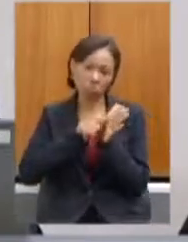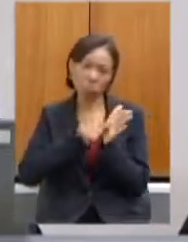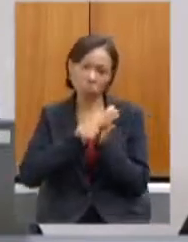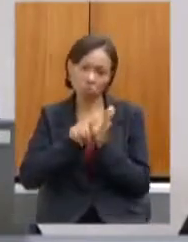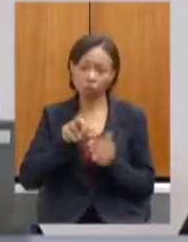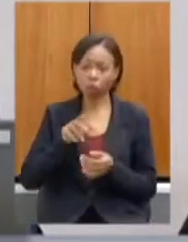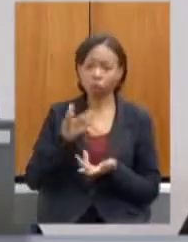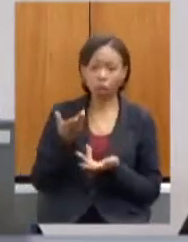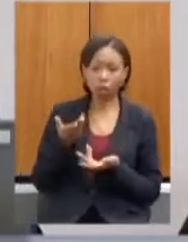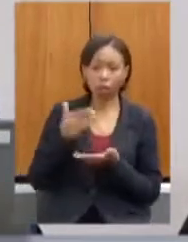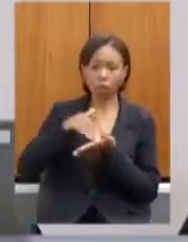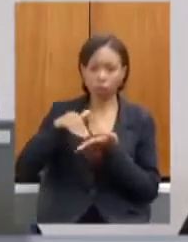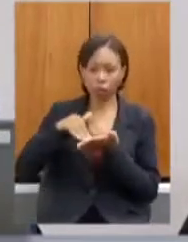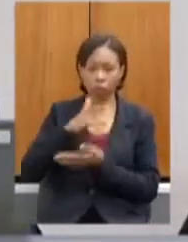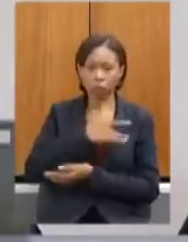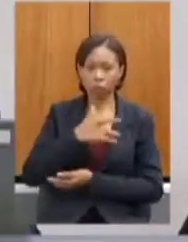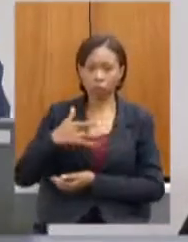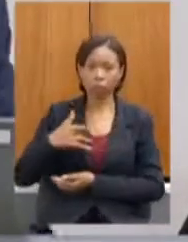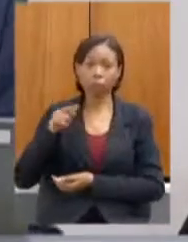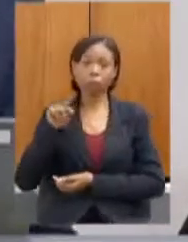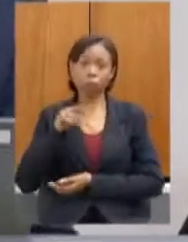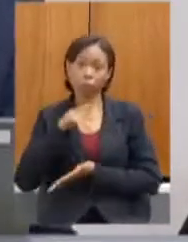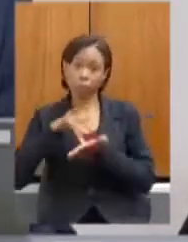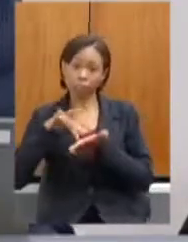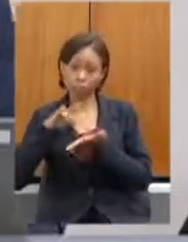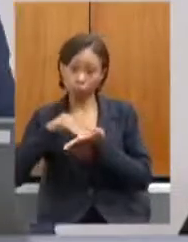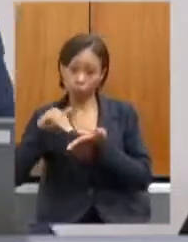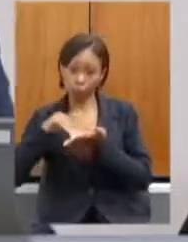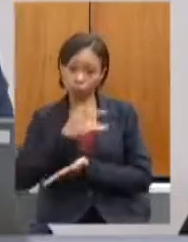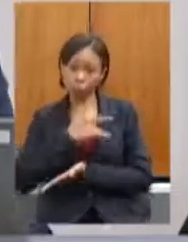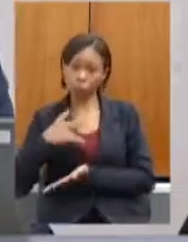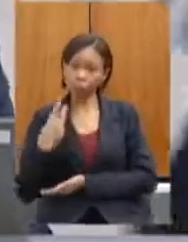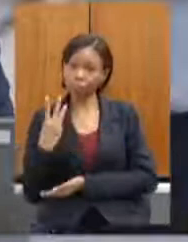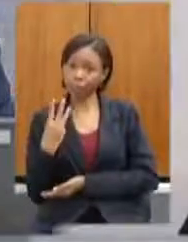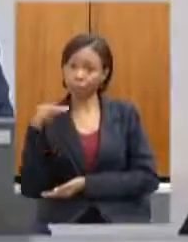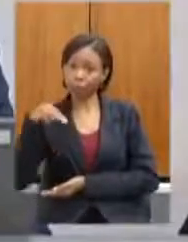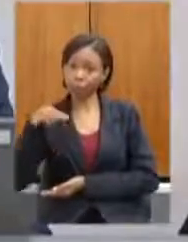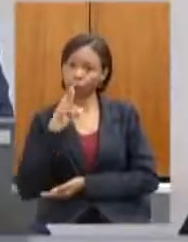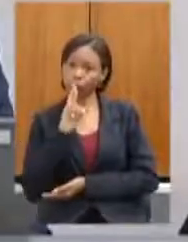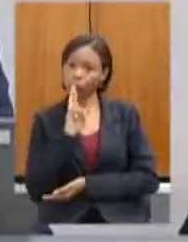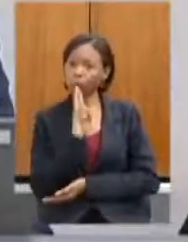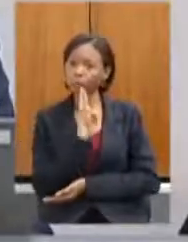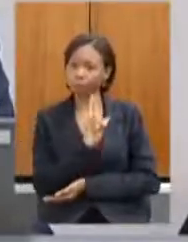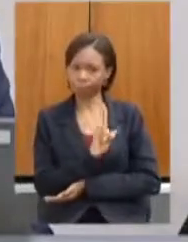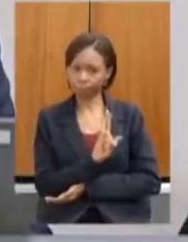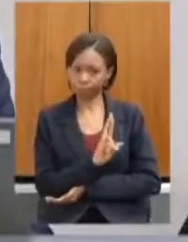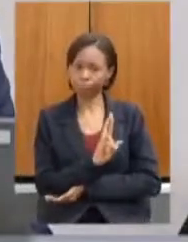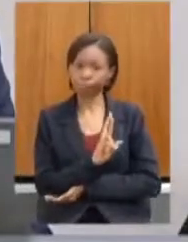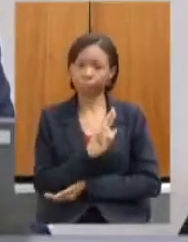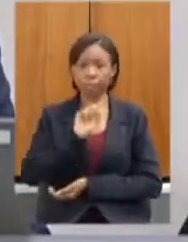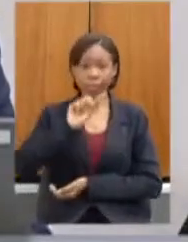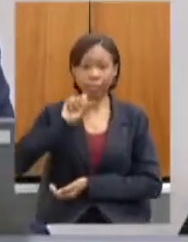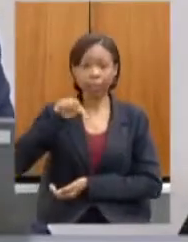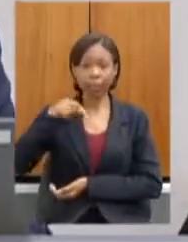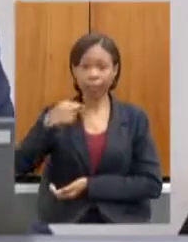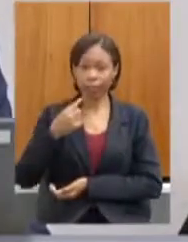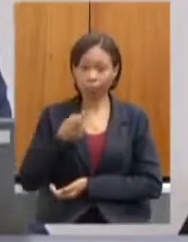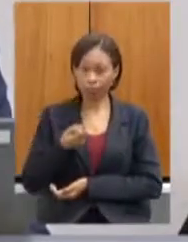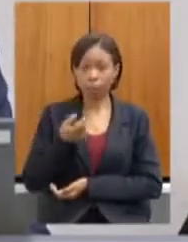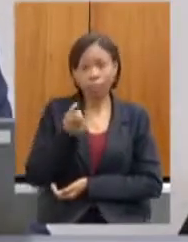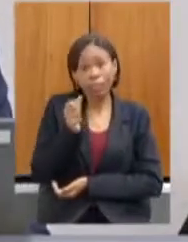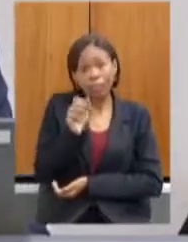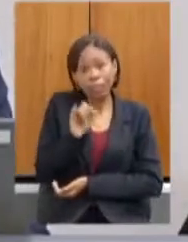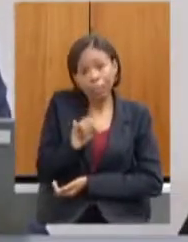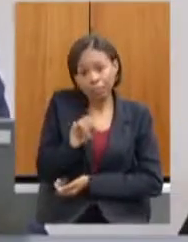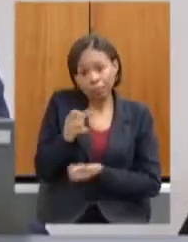à pergunta o secretário o secretário também terá três minutos para a resposta e depois nós se